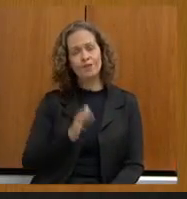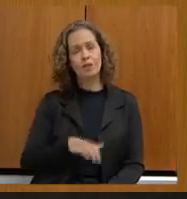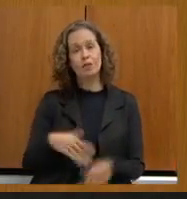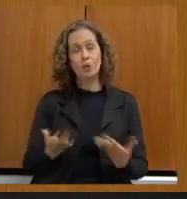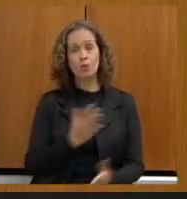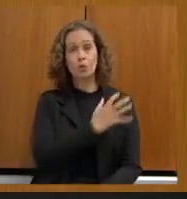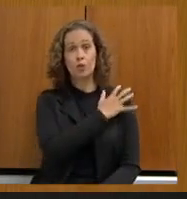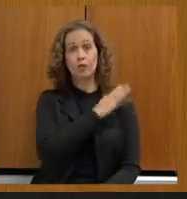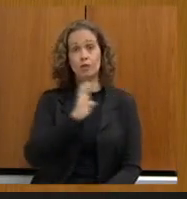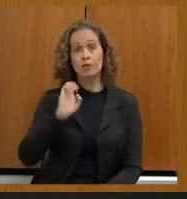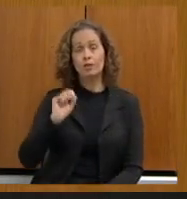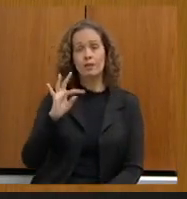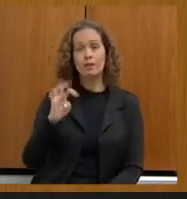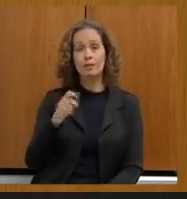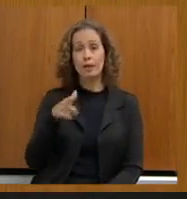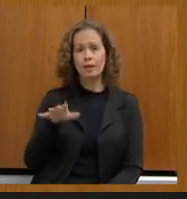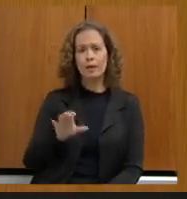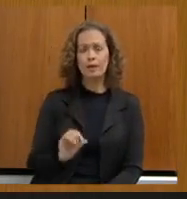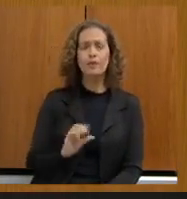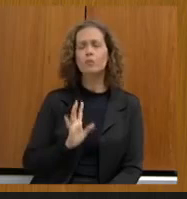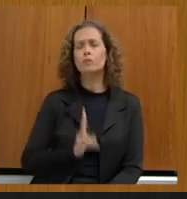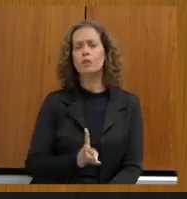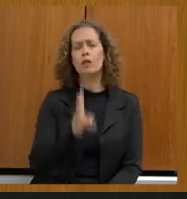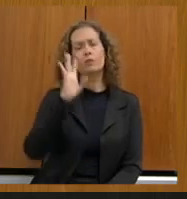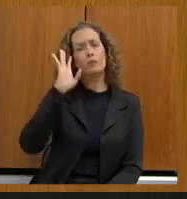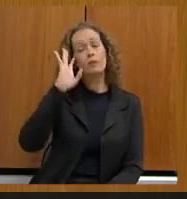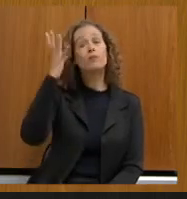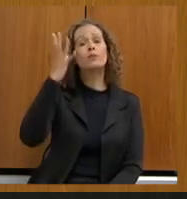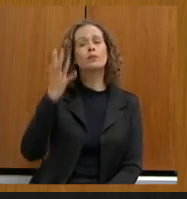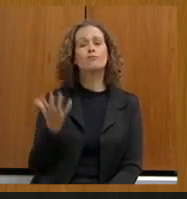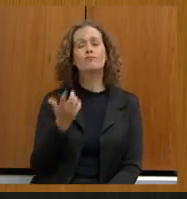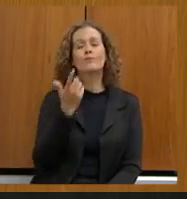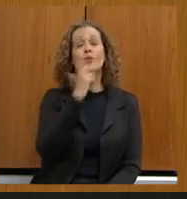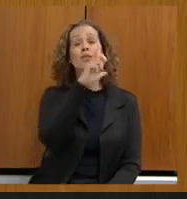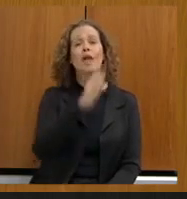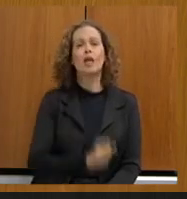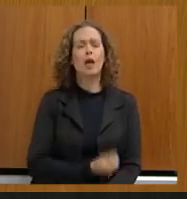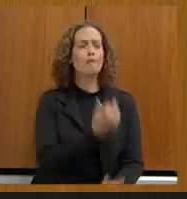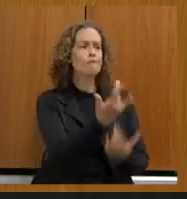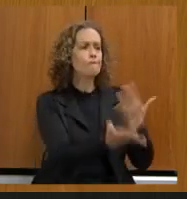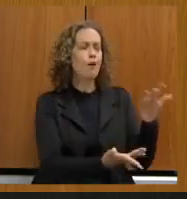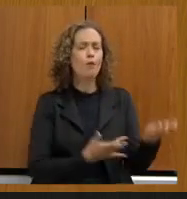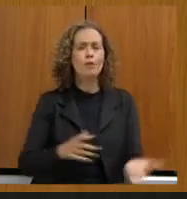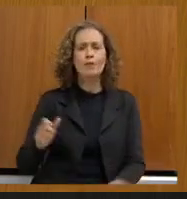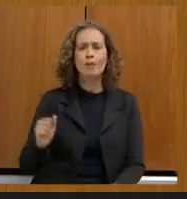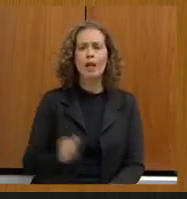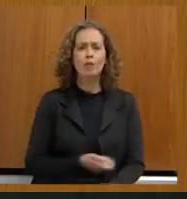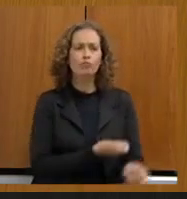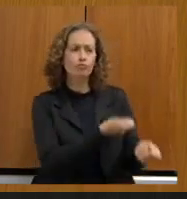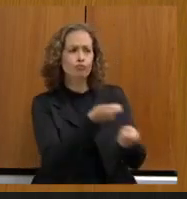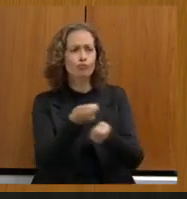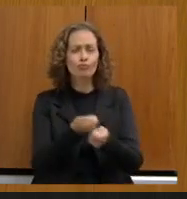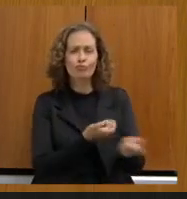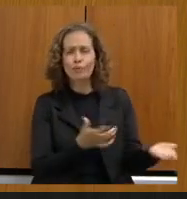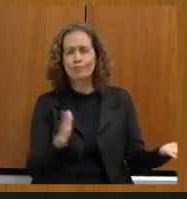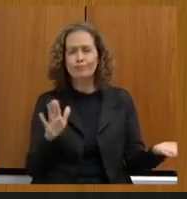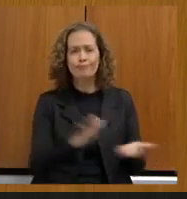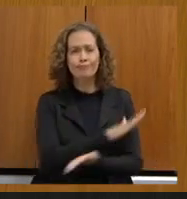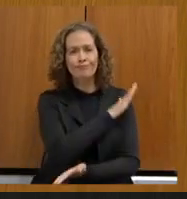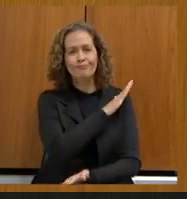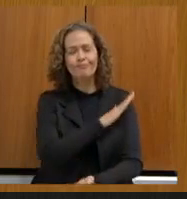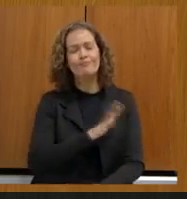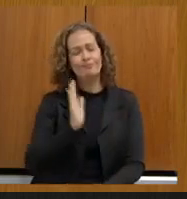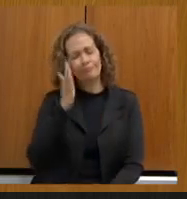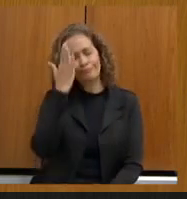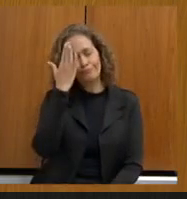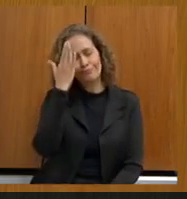Coronel Estevam acha a solução acha apaga fogo e todas as áreas essas sabe